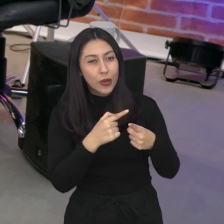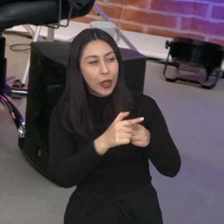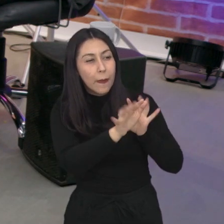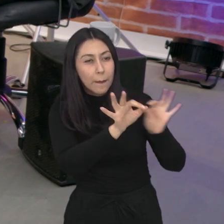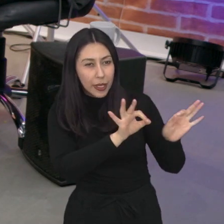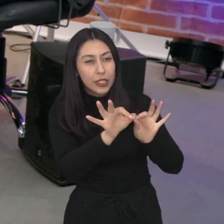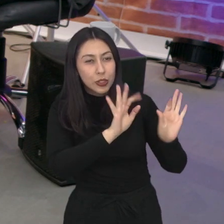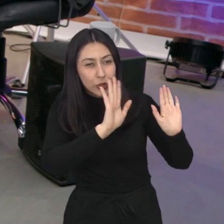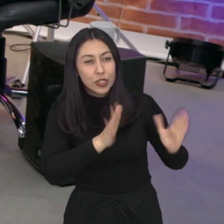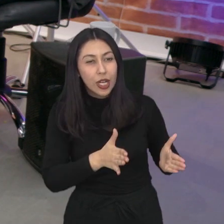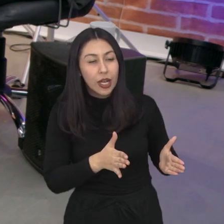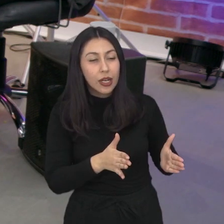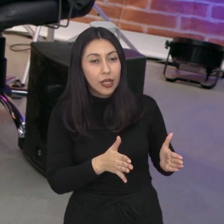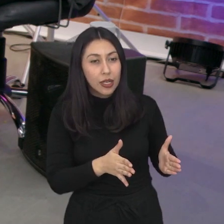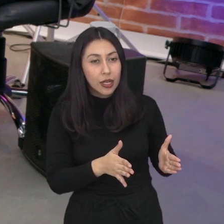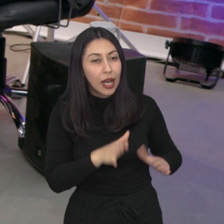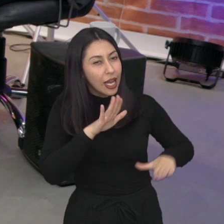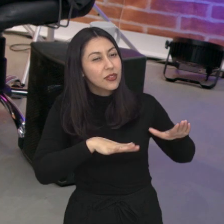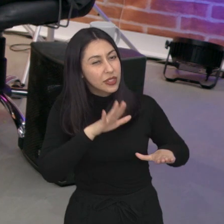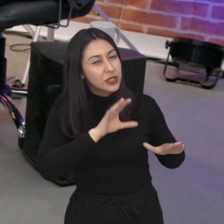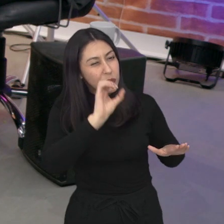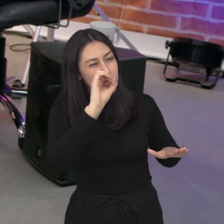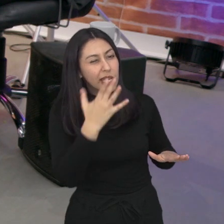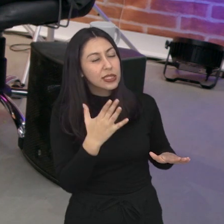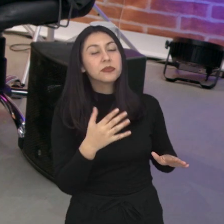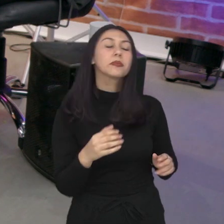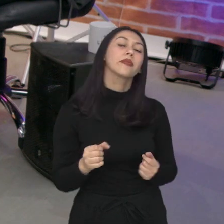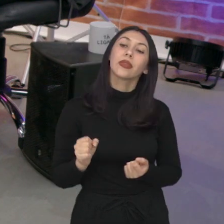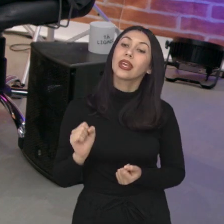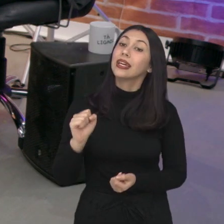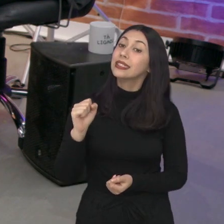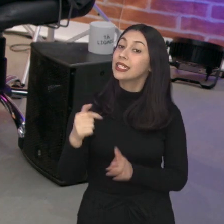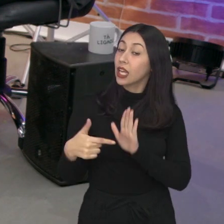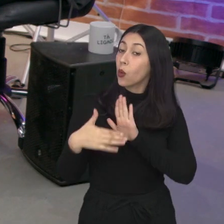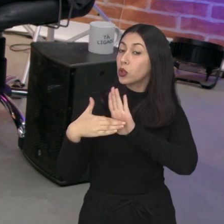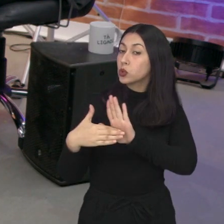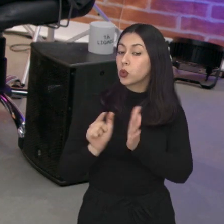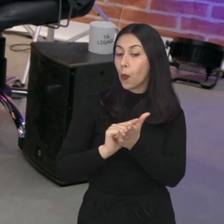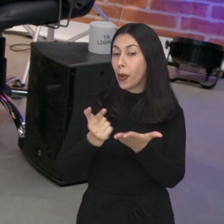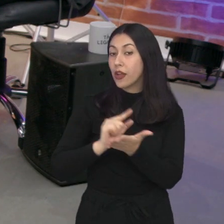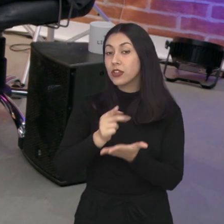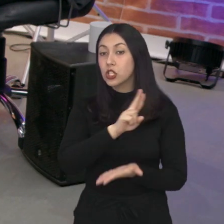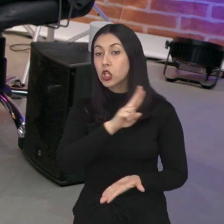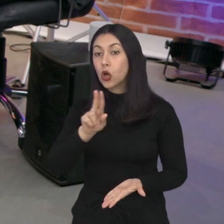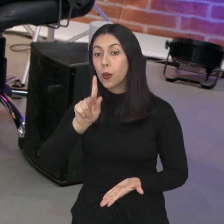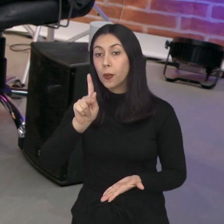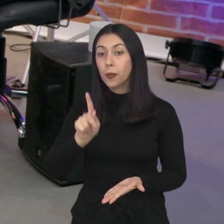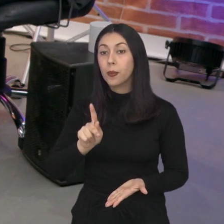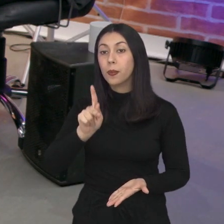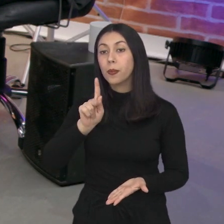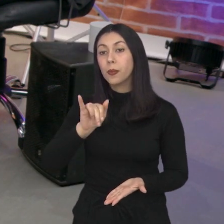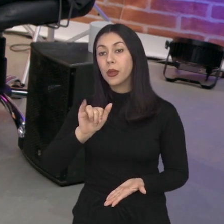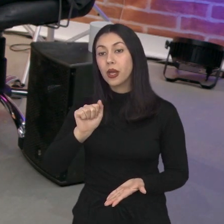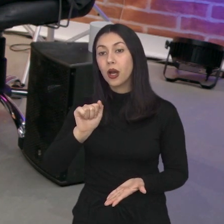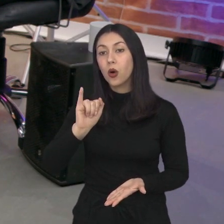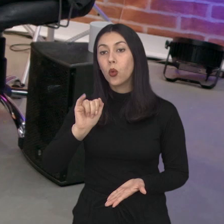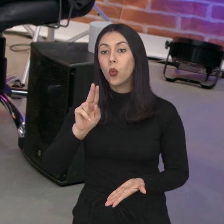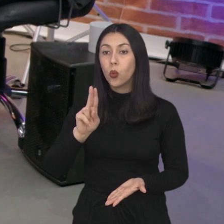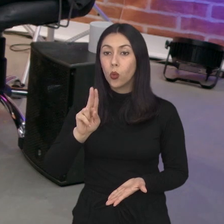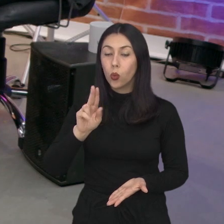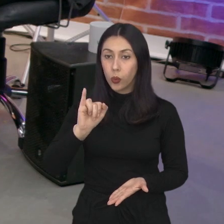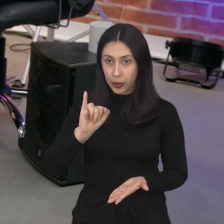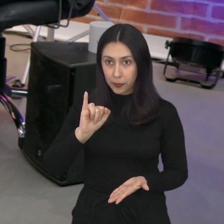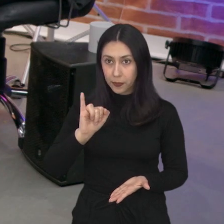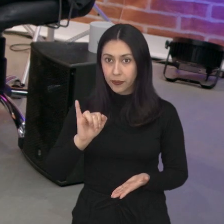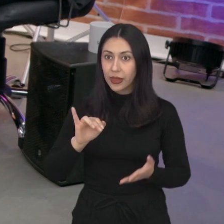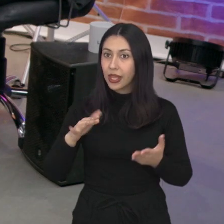Teve. Al- al- Na última, Então isso rola também, né? eu colaboro com a revista Piauí. E minha última colaboração